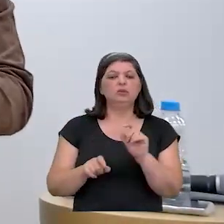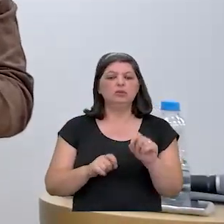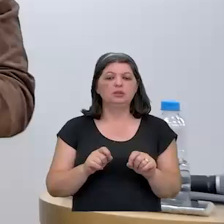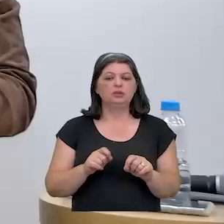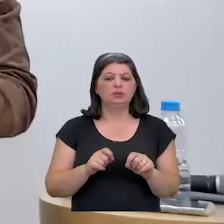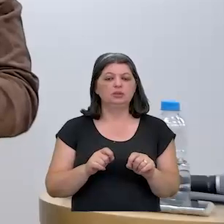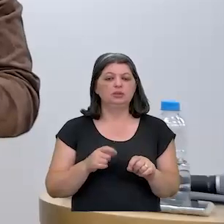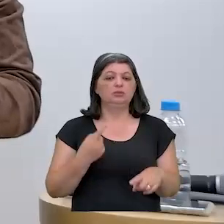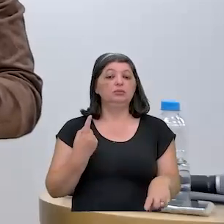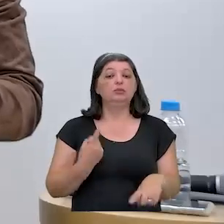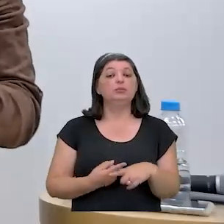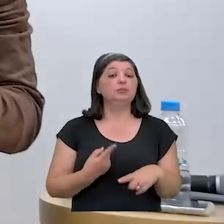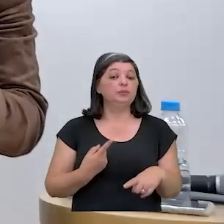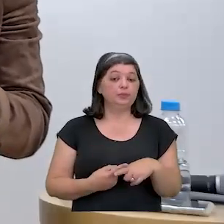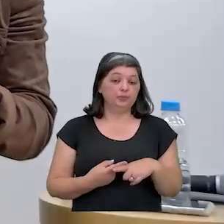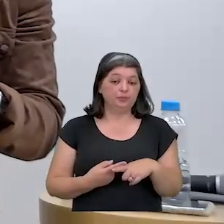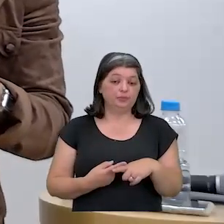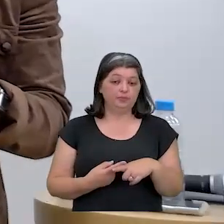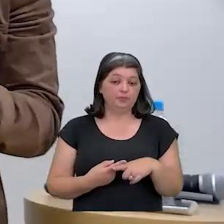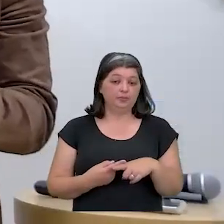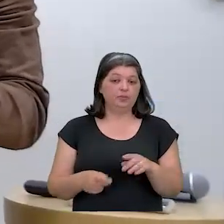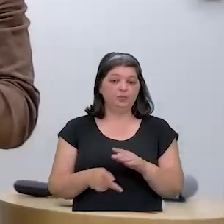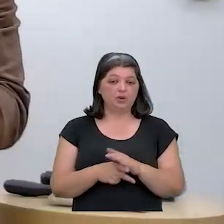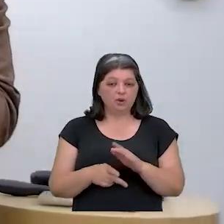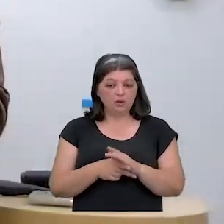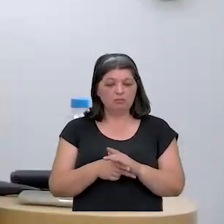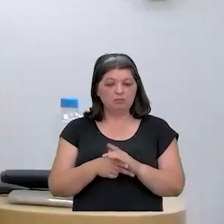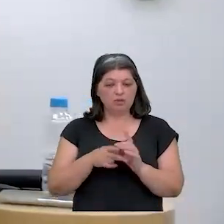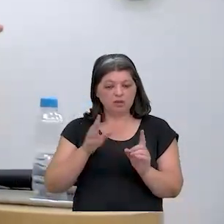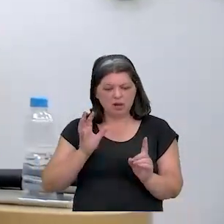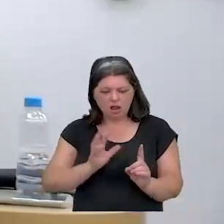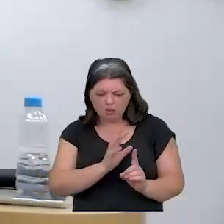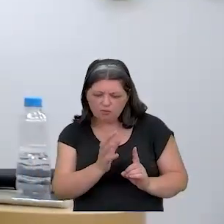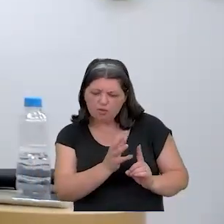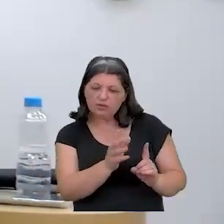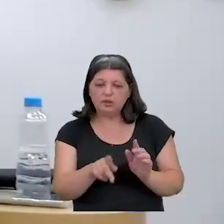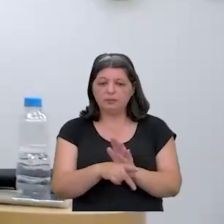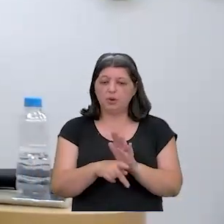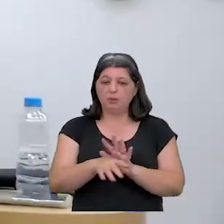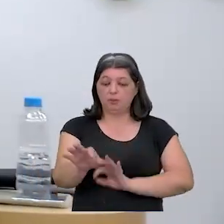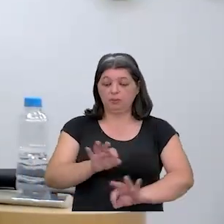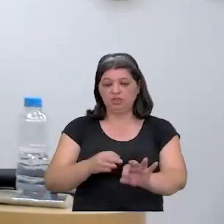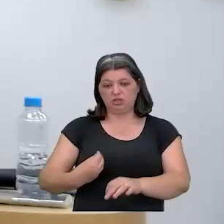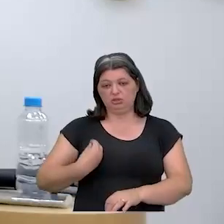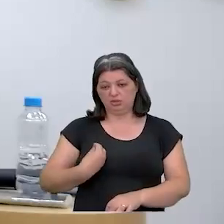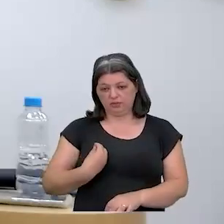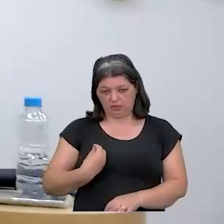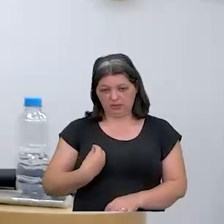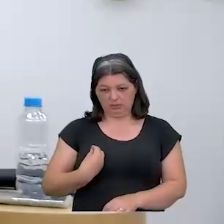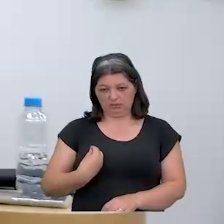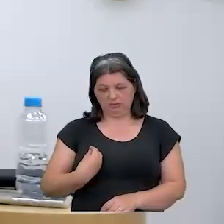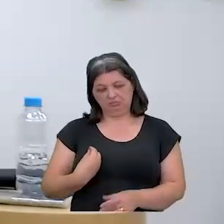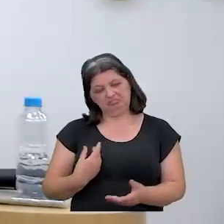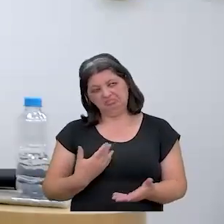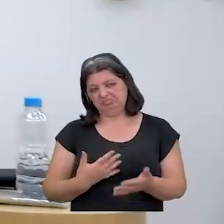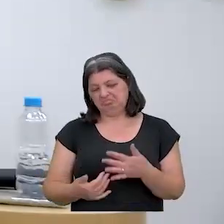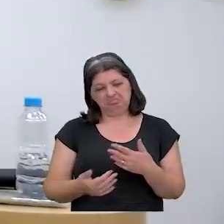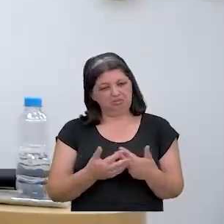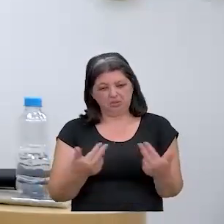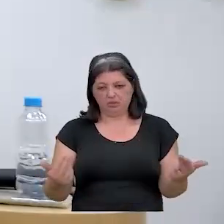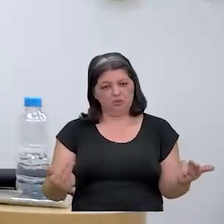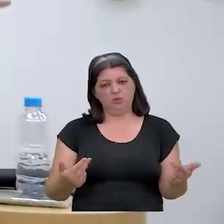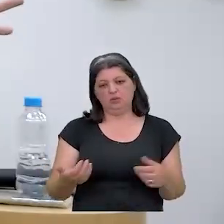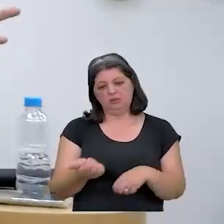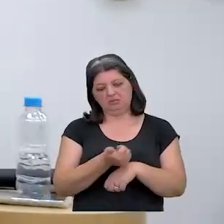mesmo porque, isso vai influenciar o seu projeto de vida. Como assim? Independentemente de qual seja a carreira que você queira